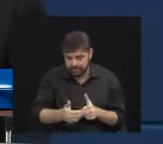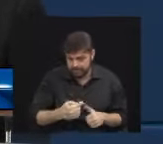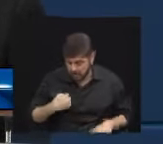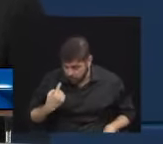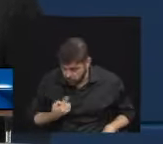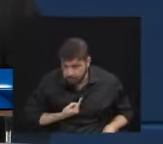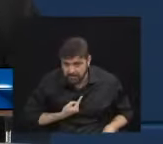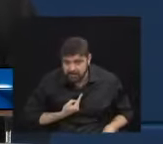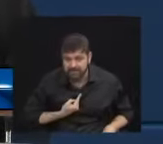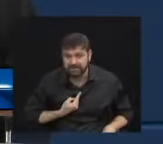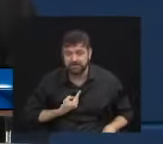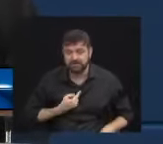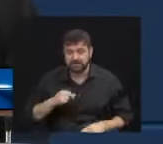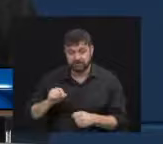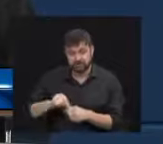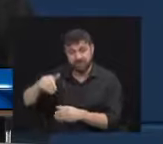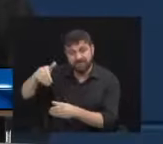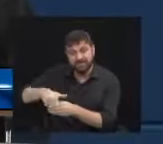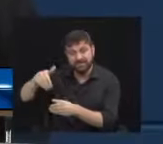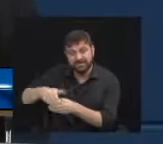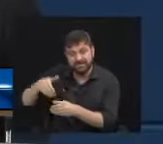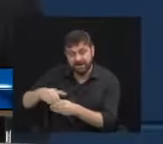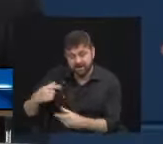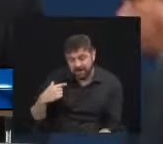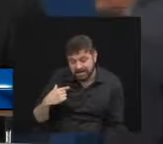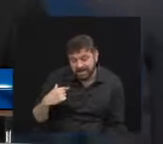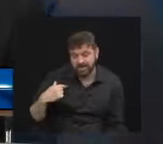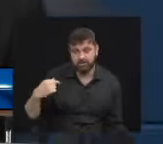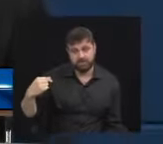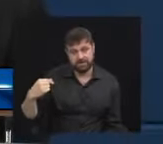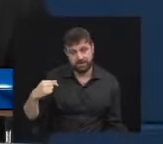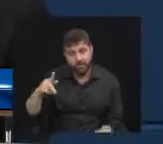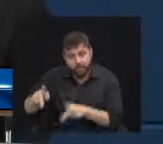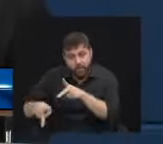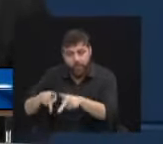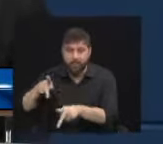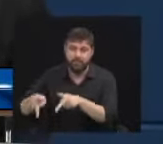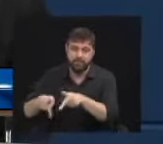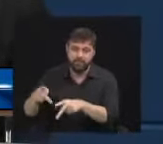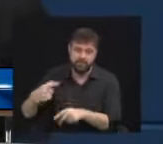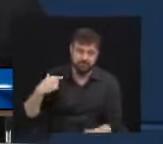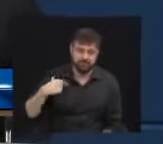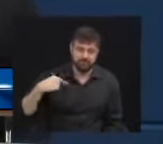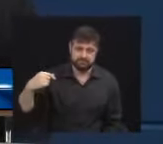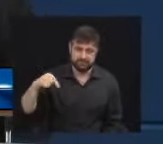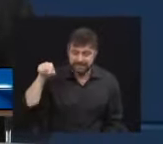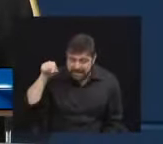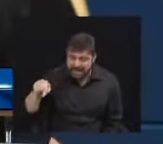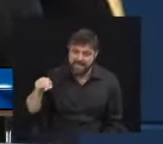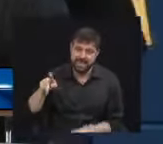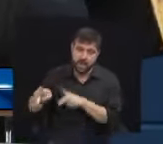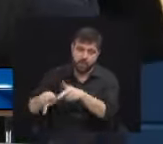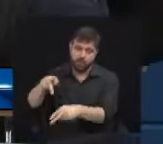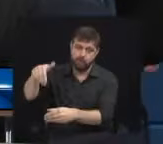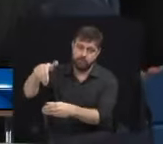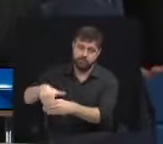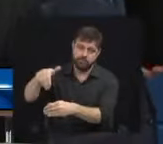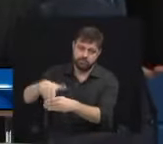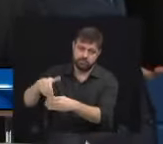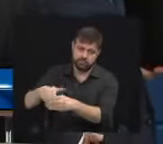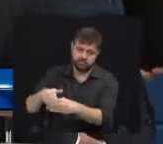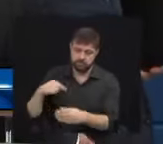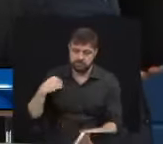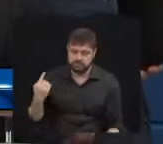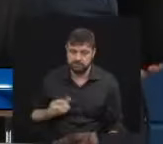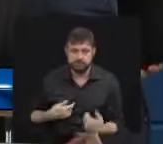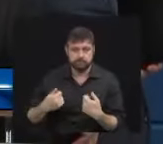ele nos foi outorgado, concedido pela população. O mandato popular é da população. E nós devemos